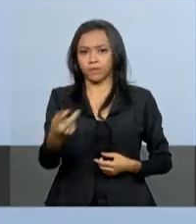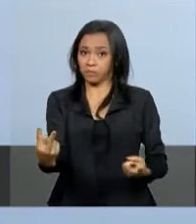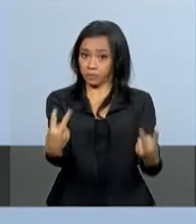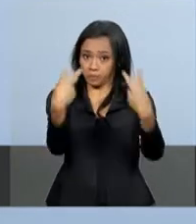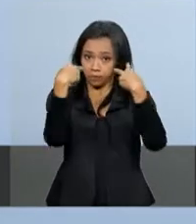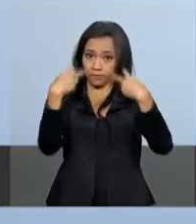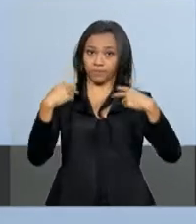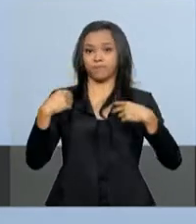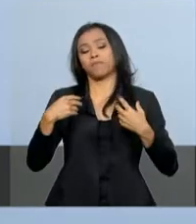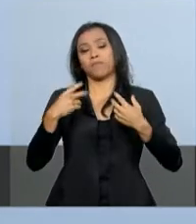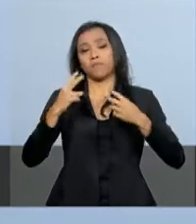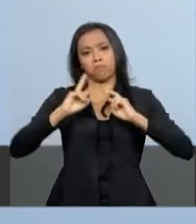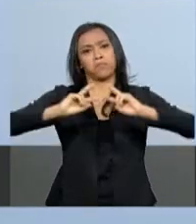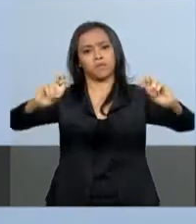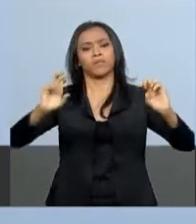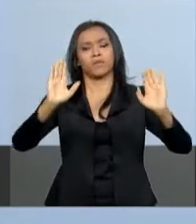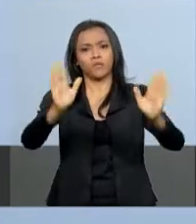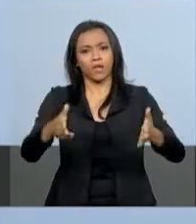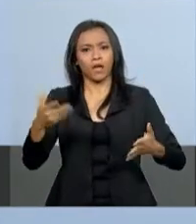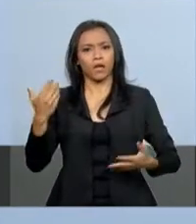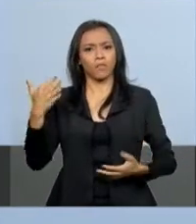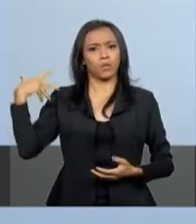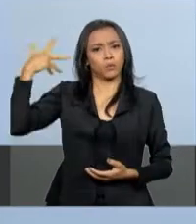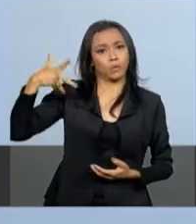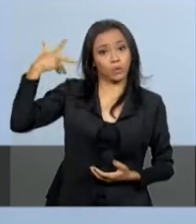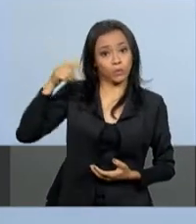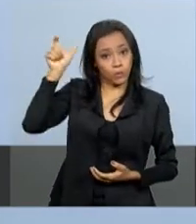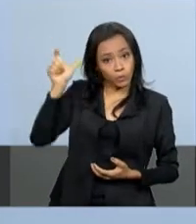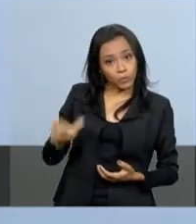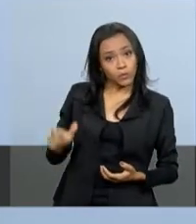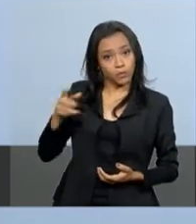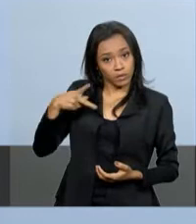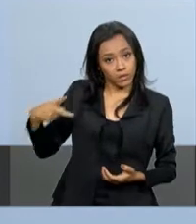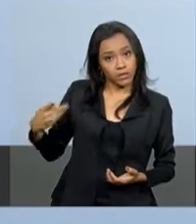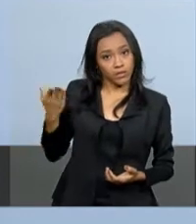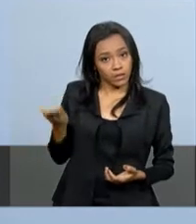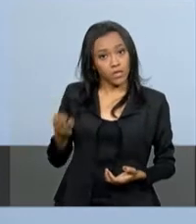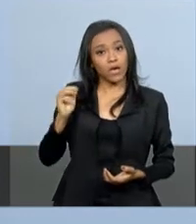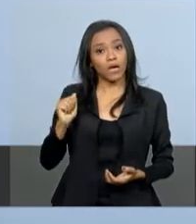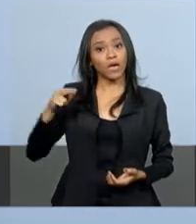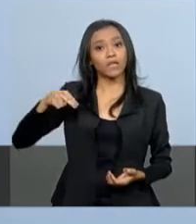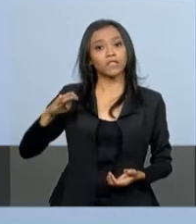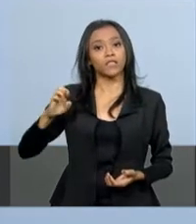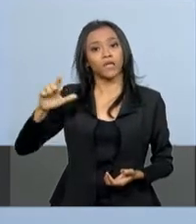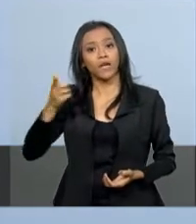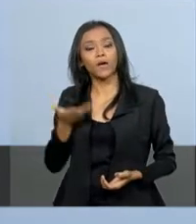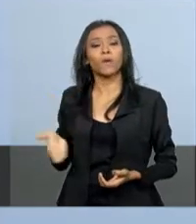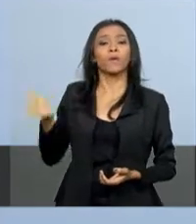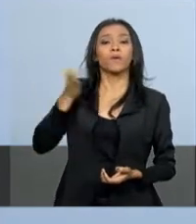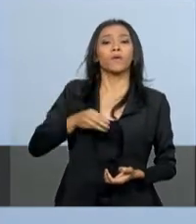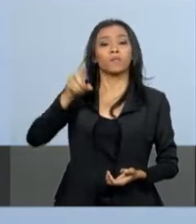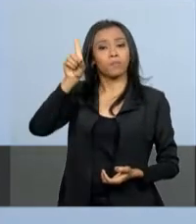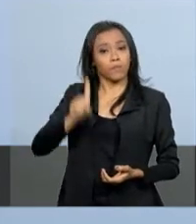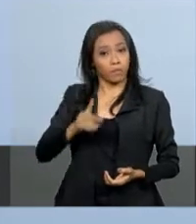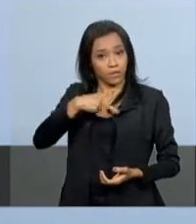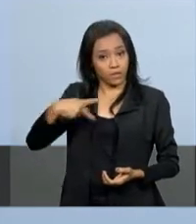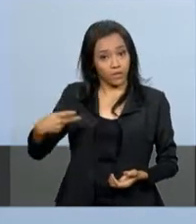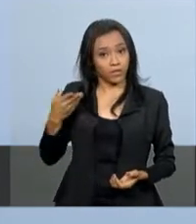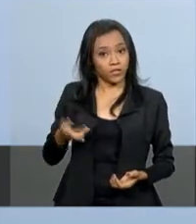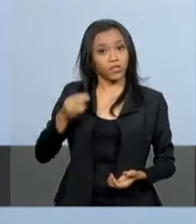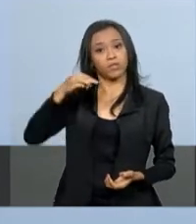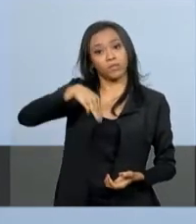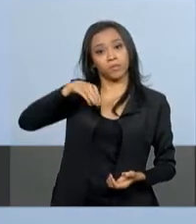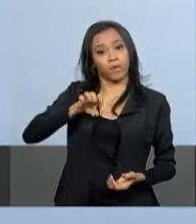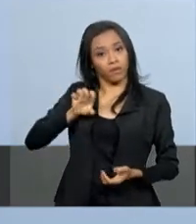é pelos discursos do presidente da net é daniel pelo ministro de minas e energia que nós fizemos muito